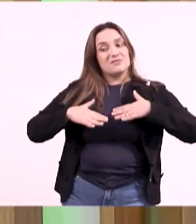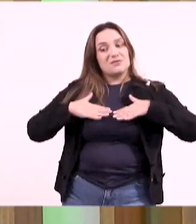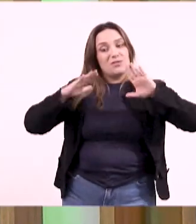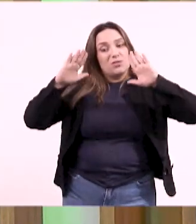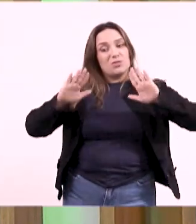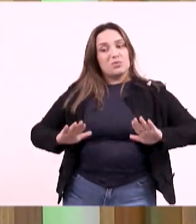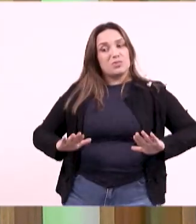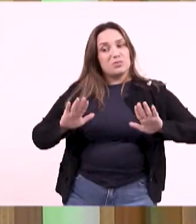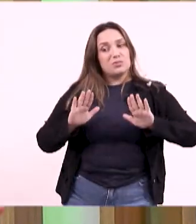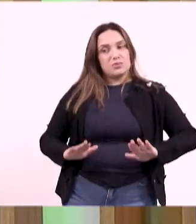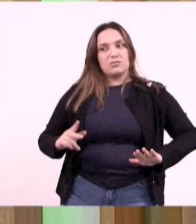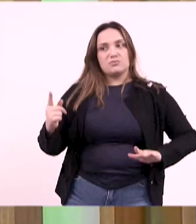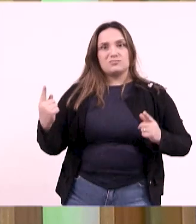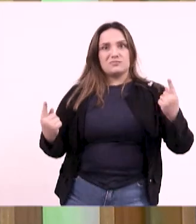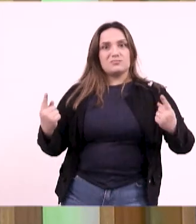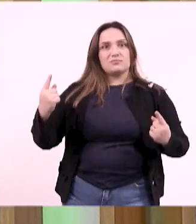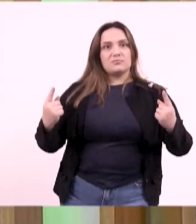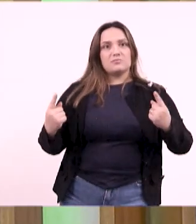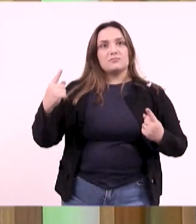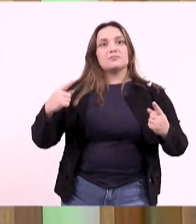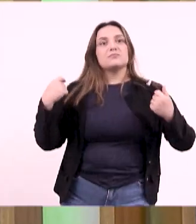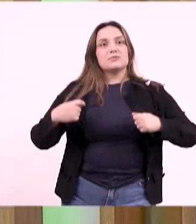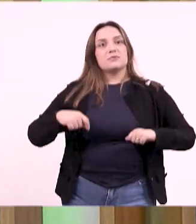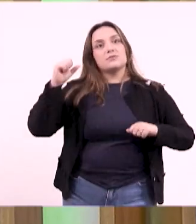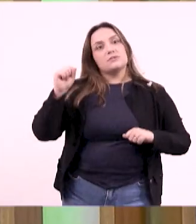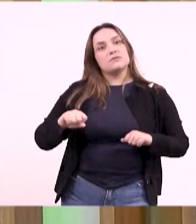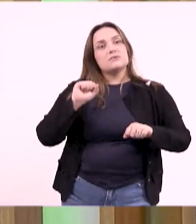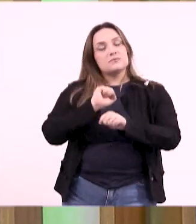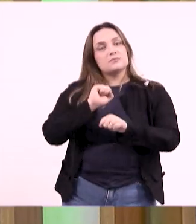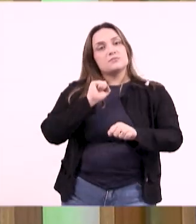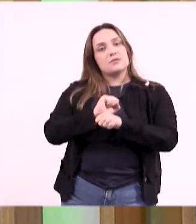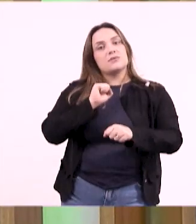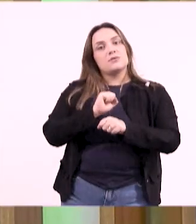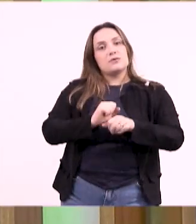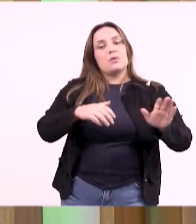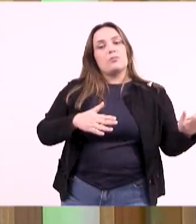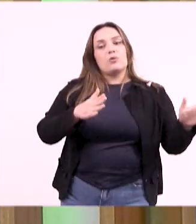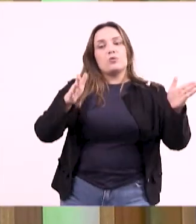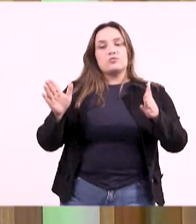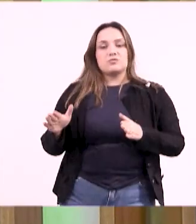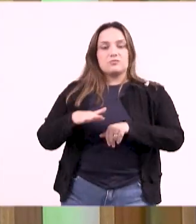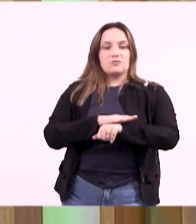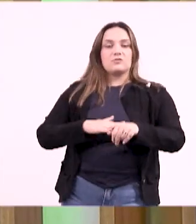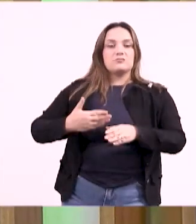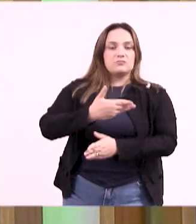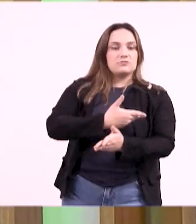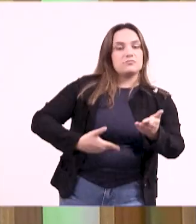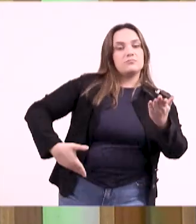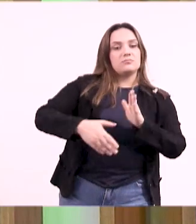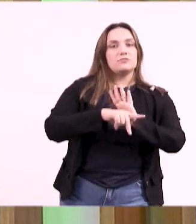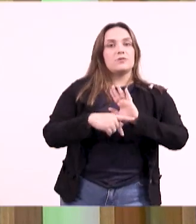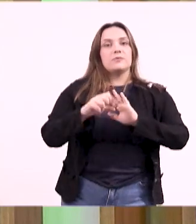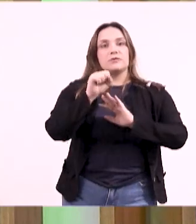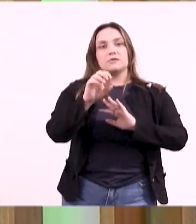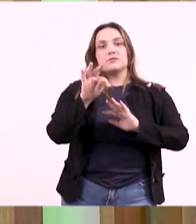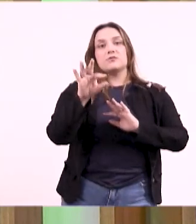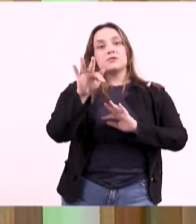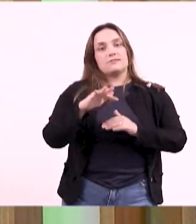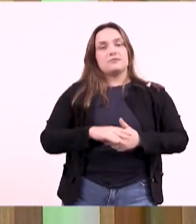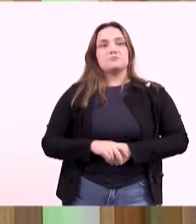dois lados e que é necessário também aguardar por todo um processo de mediação que está sendo construído pelo Supremo Tribunal